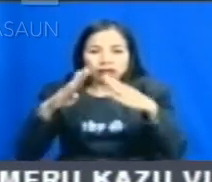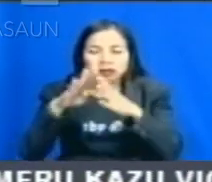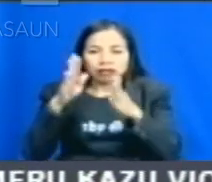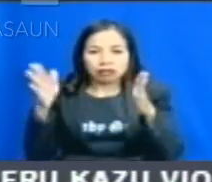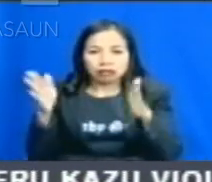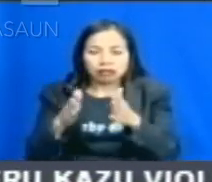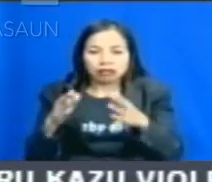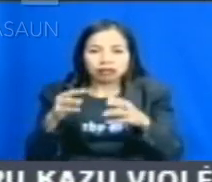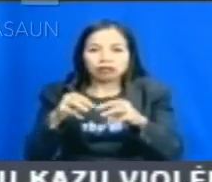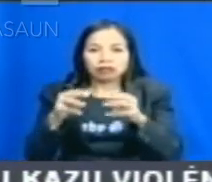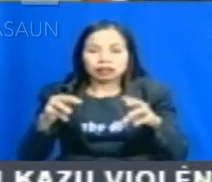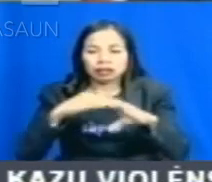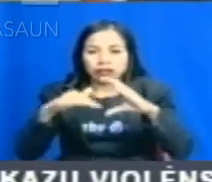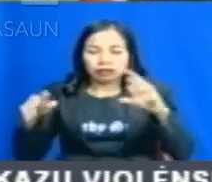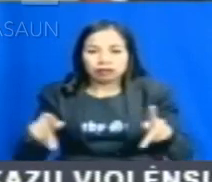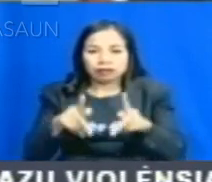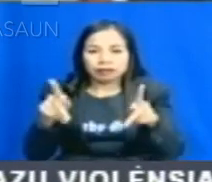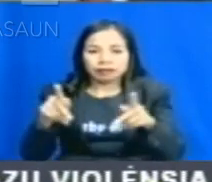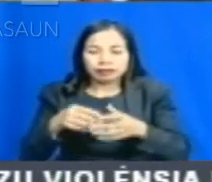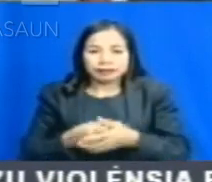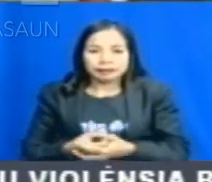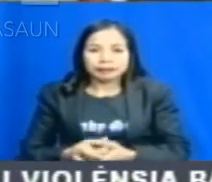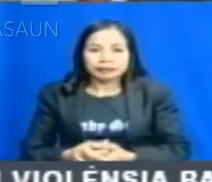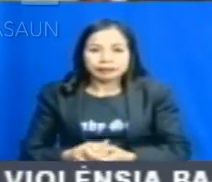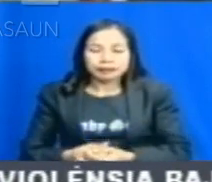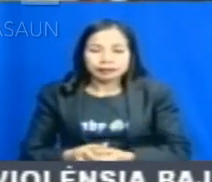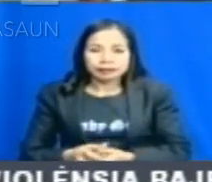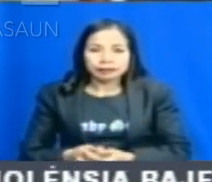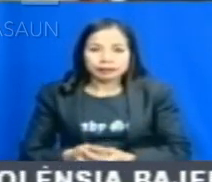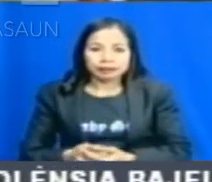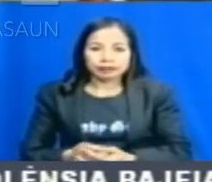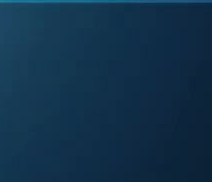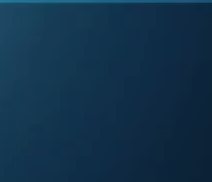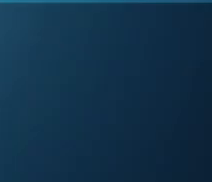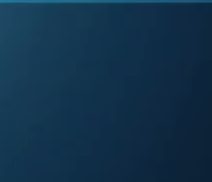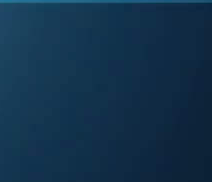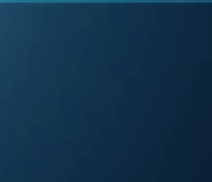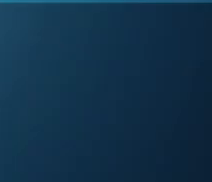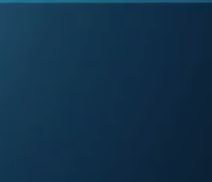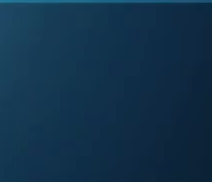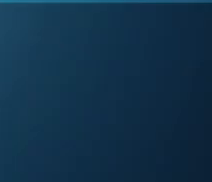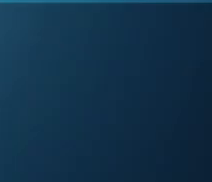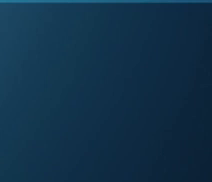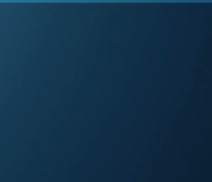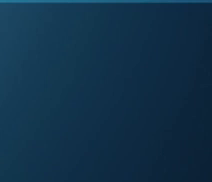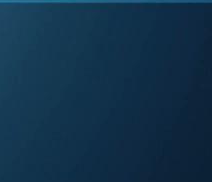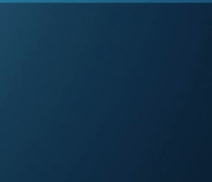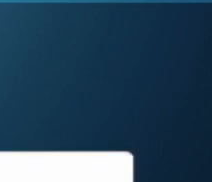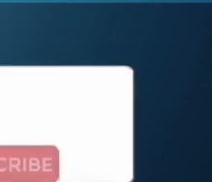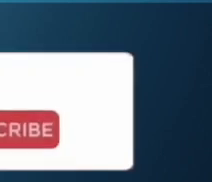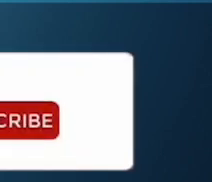no transferência público. Husi município eleu Tomás Salanha, Tomé Fernandes ba RTTL. Atu retang